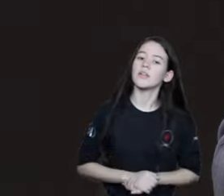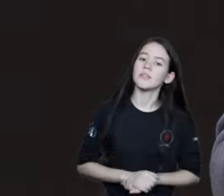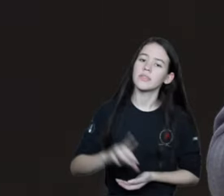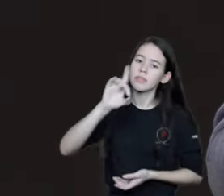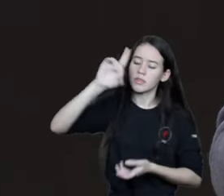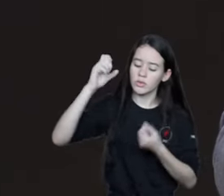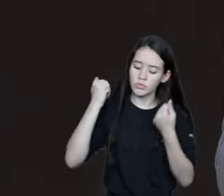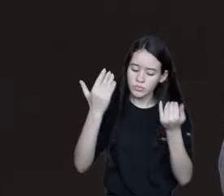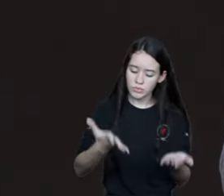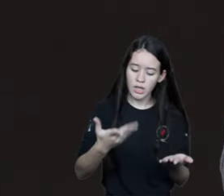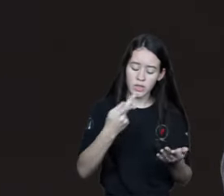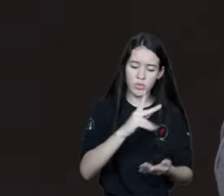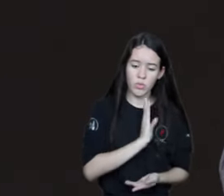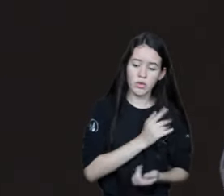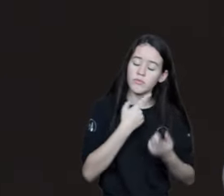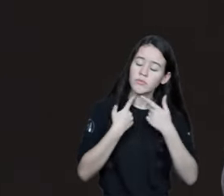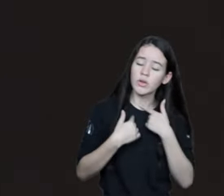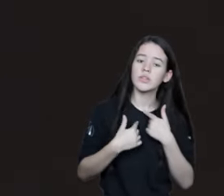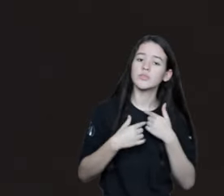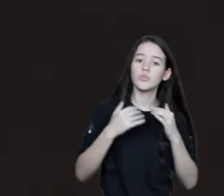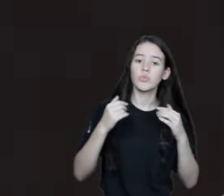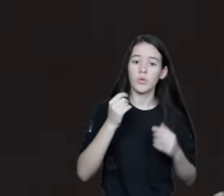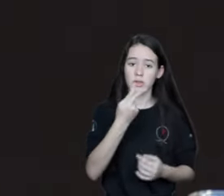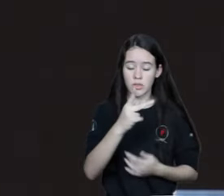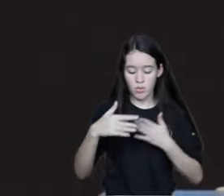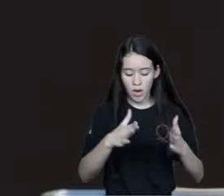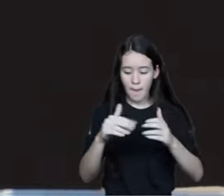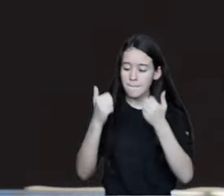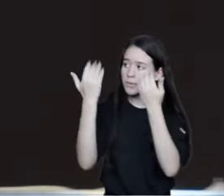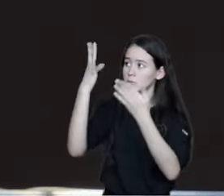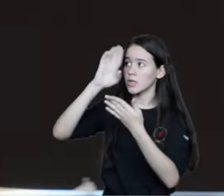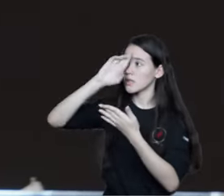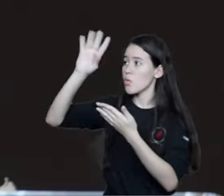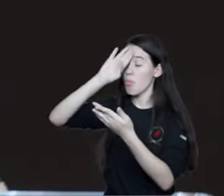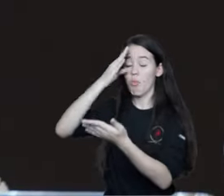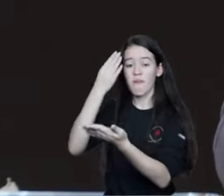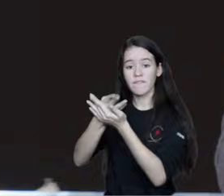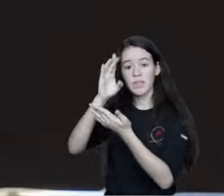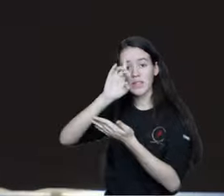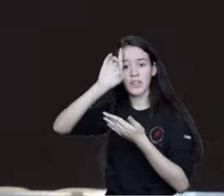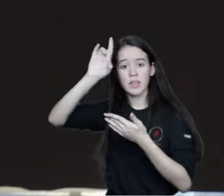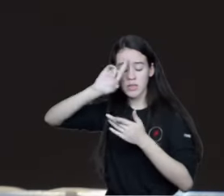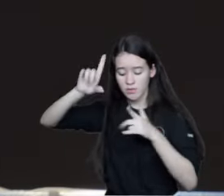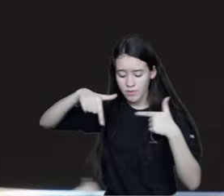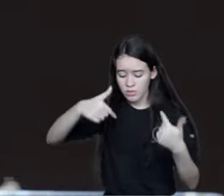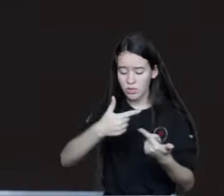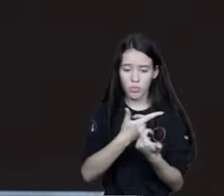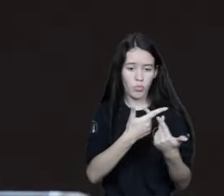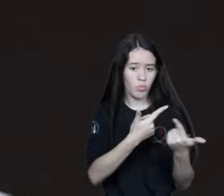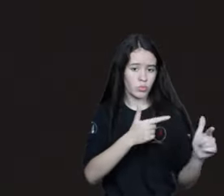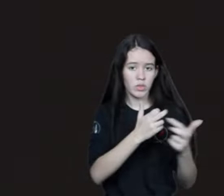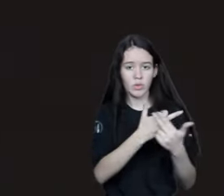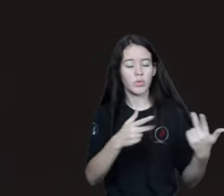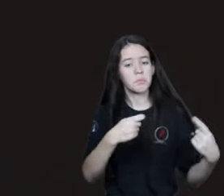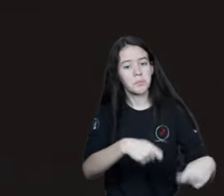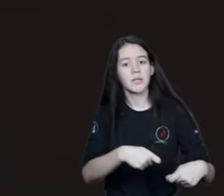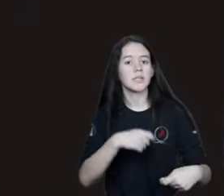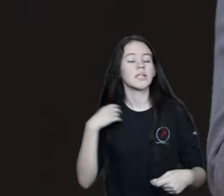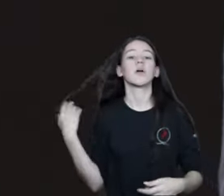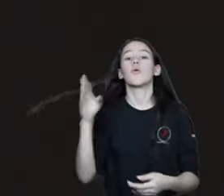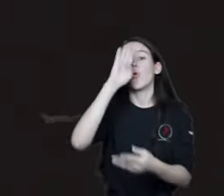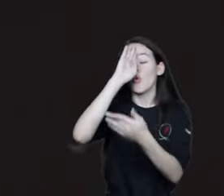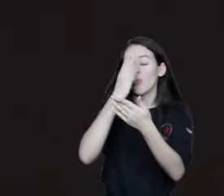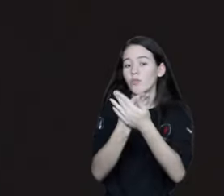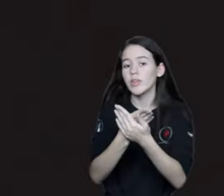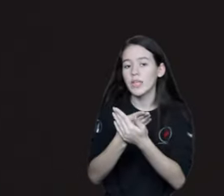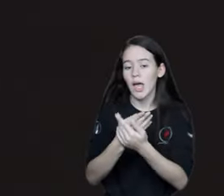considerar o que deseja o teu coração entrega o teu caminho ao Senhor confia nele e o mais ele fará você sabe o que que é confiar